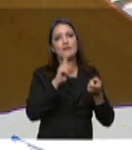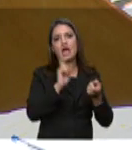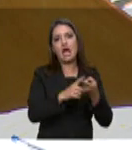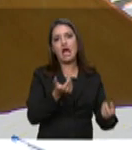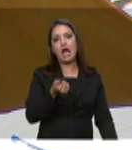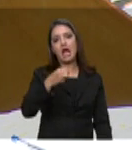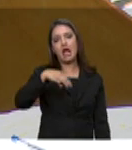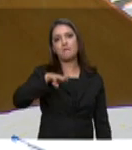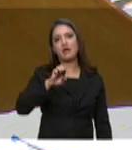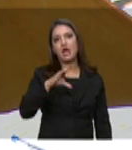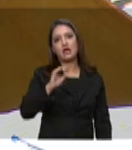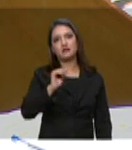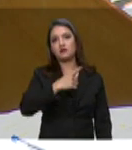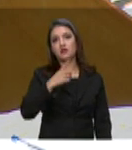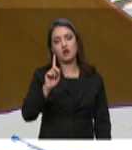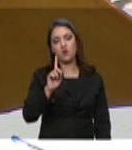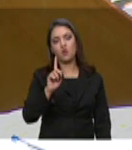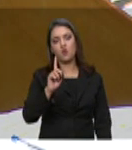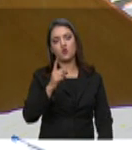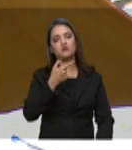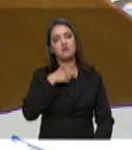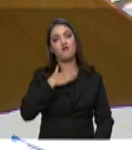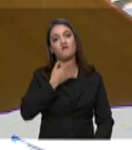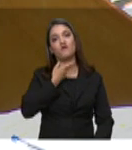não isso é uma vontade que eu tenho